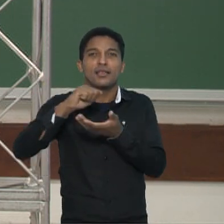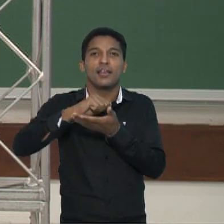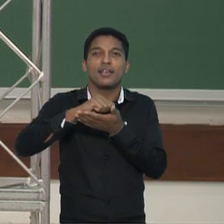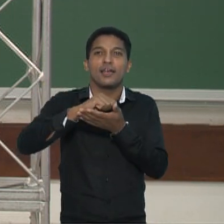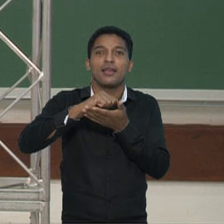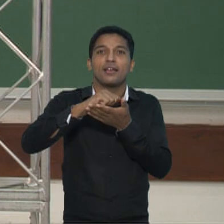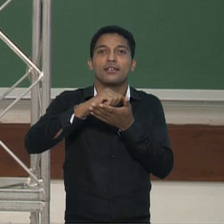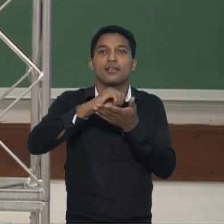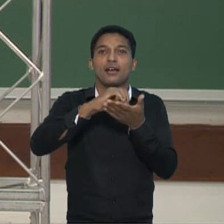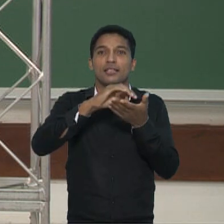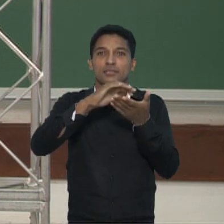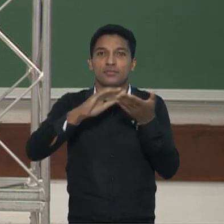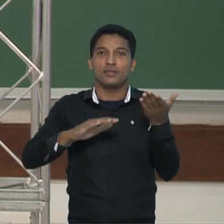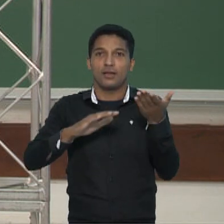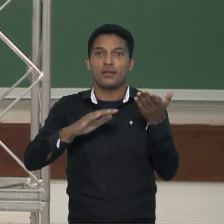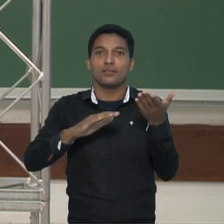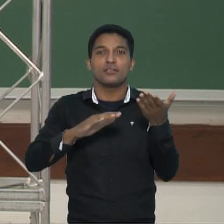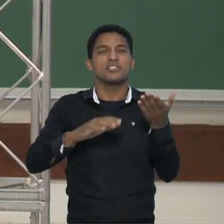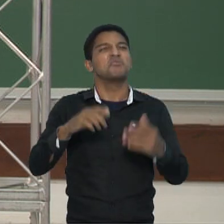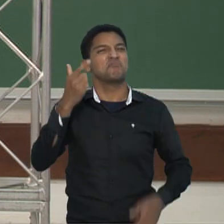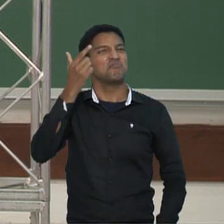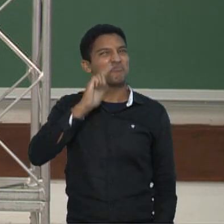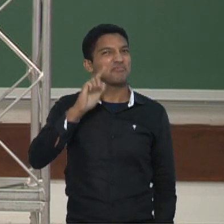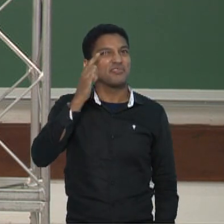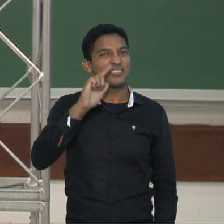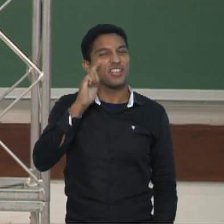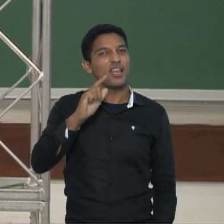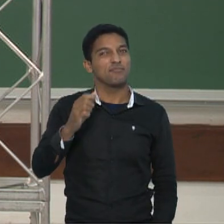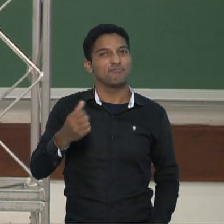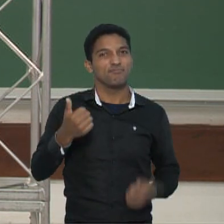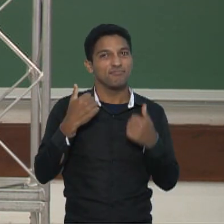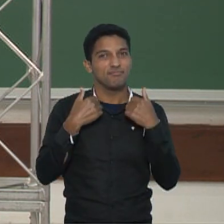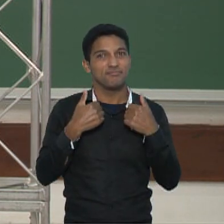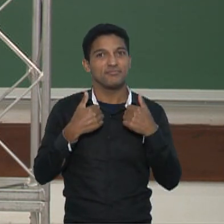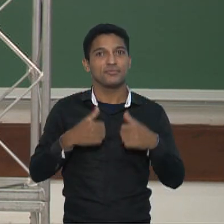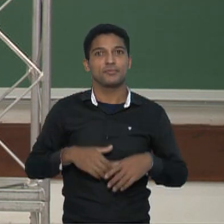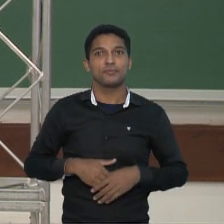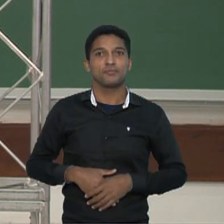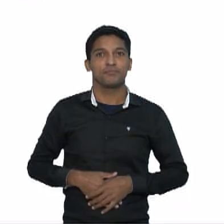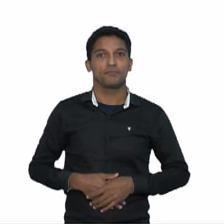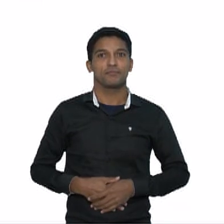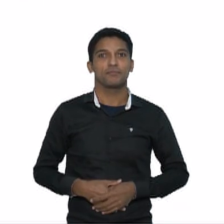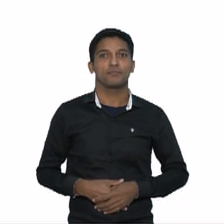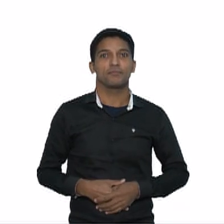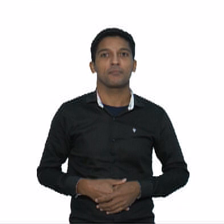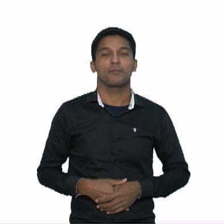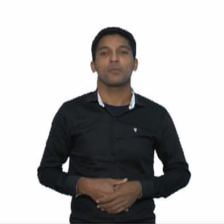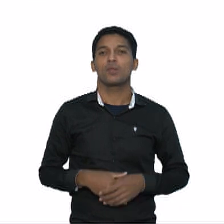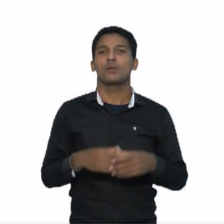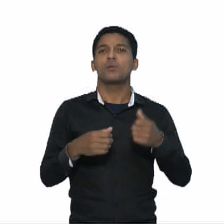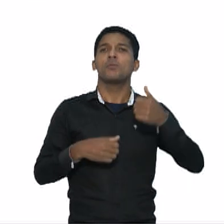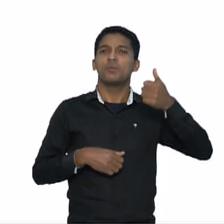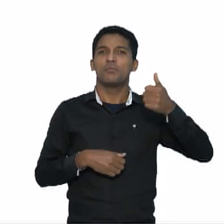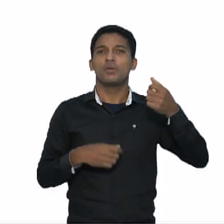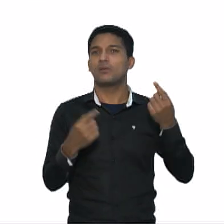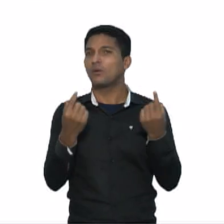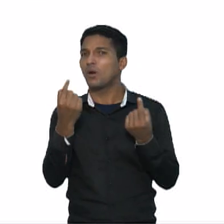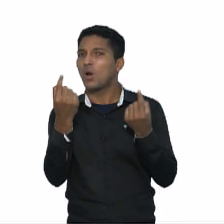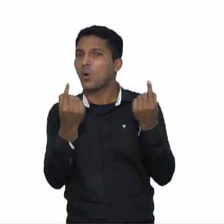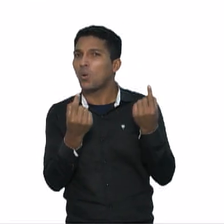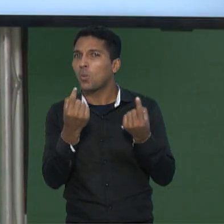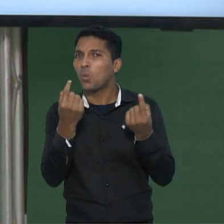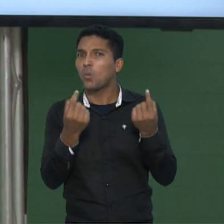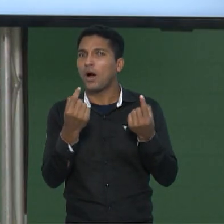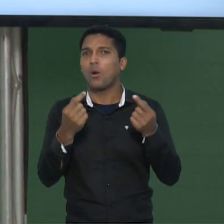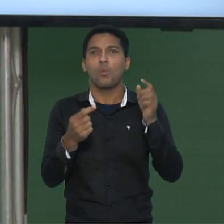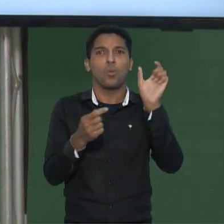certeza que você vai tirar o exercício de letra. Vamos lá? Primeiro deles, Qual é o plural dessas